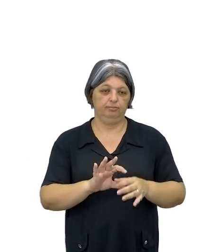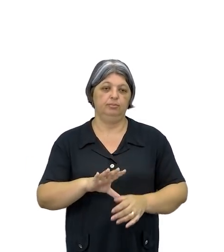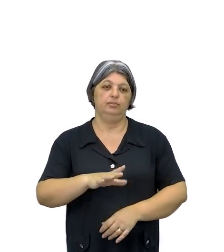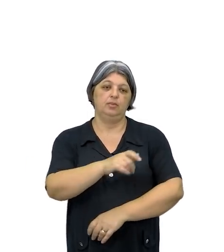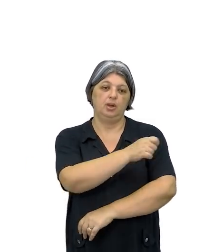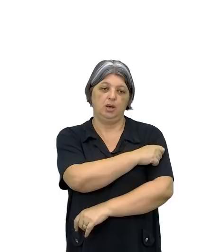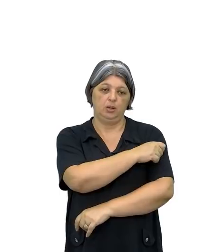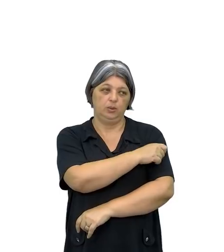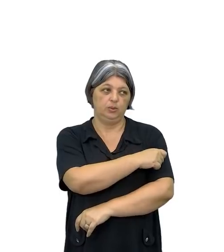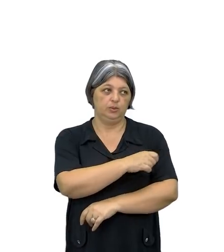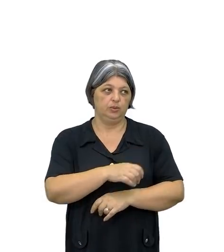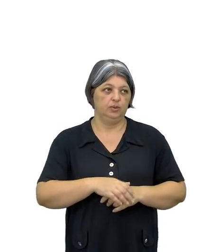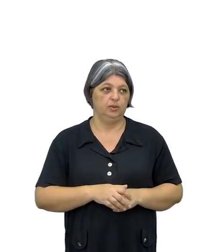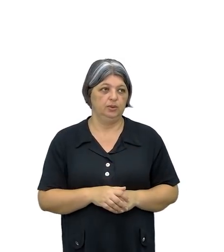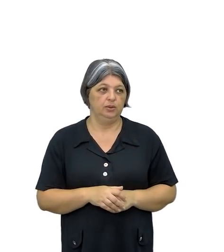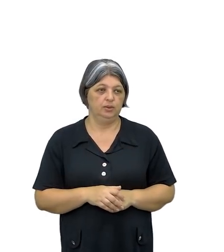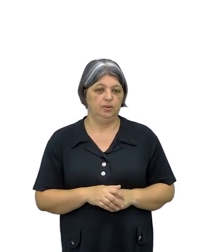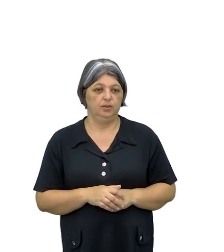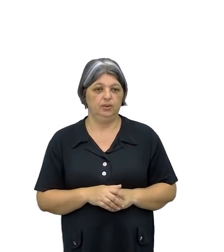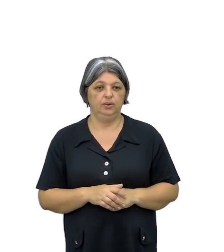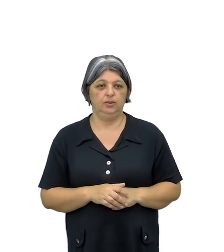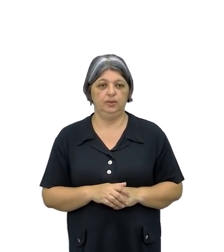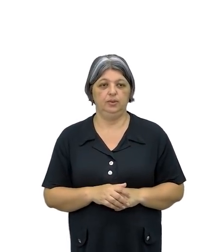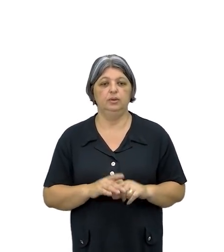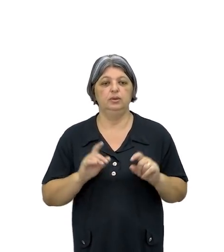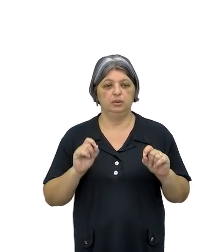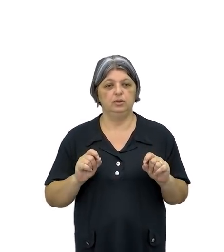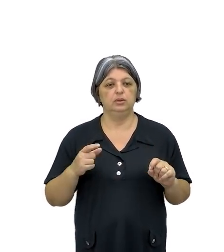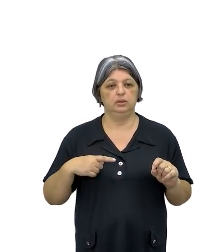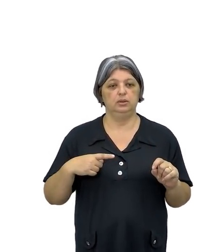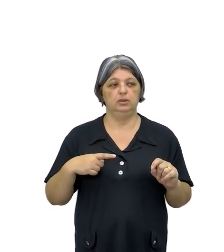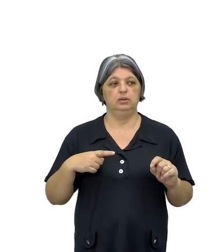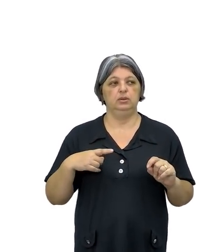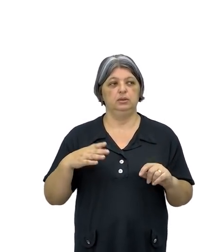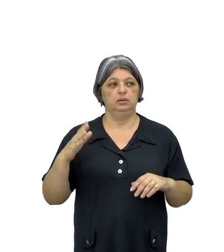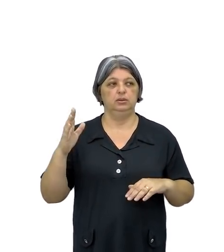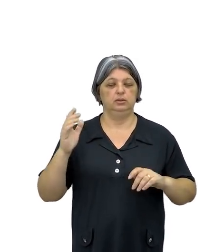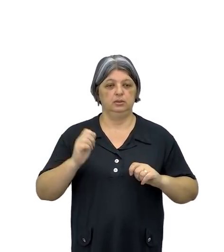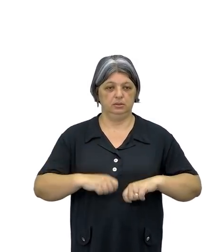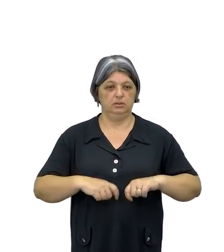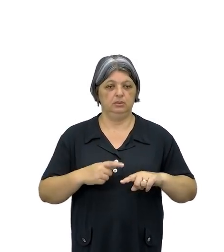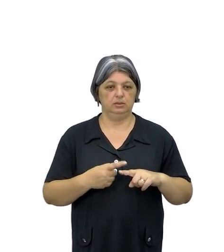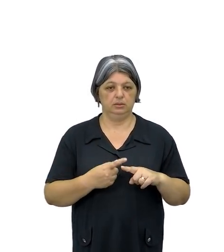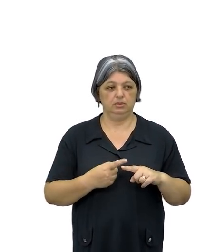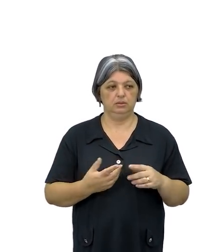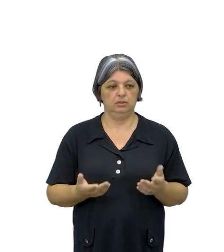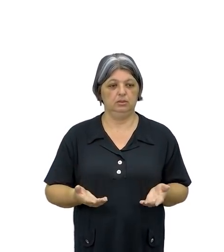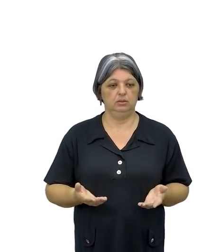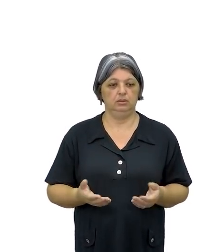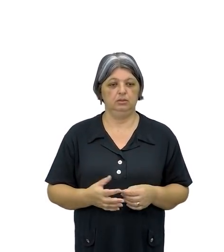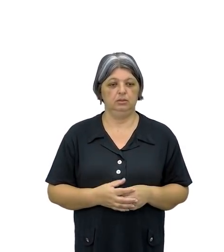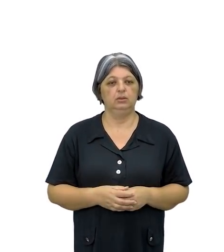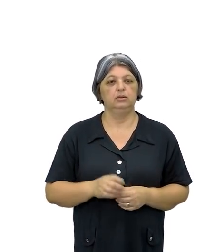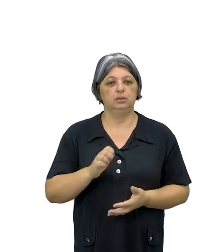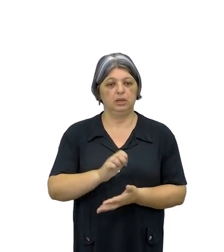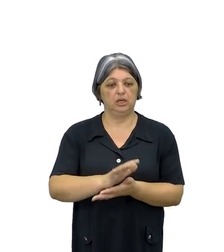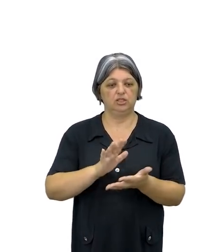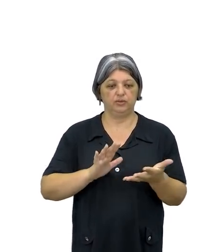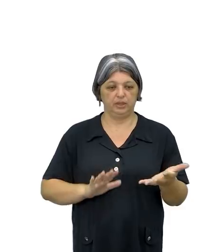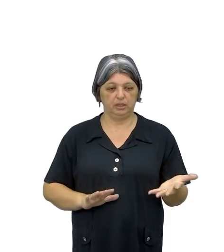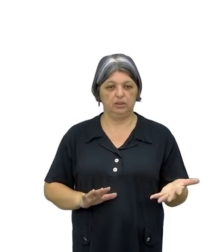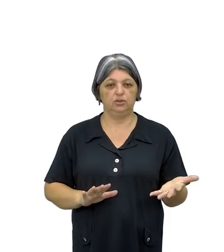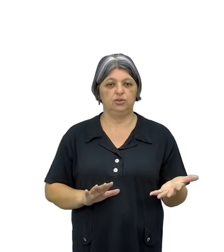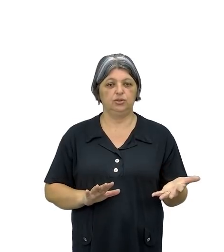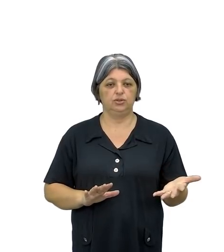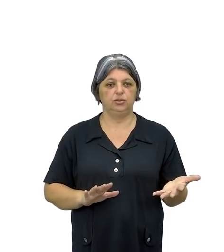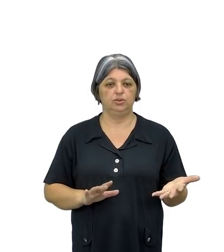né? Mesmo que um tenha uma habilidade maior para uma certa aí, atividade, o outro